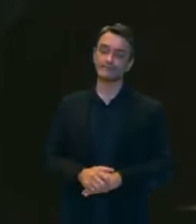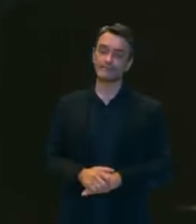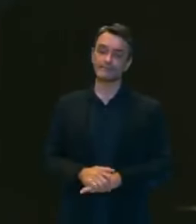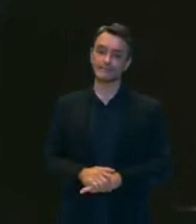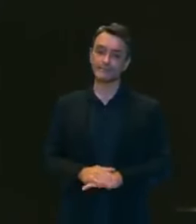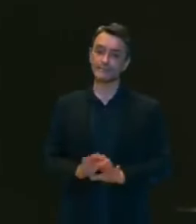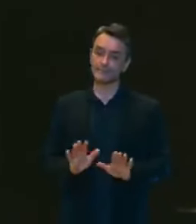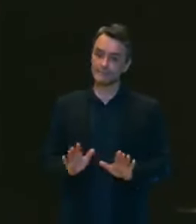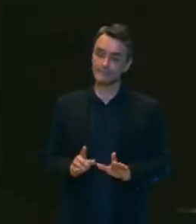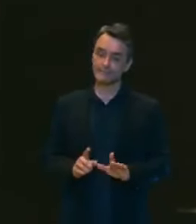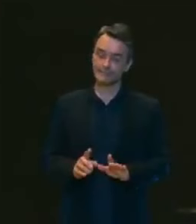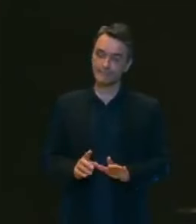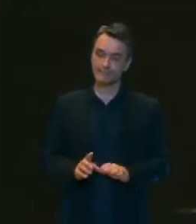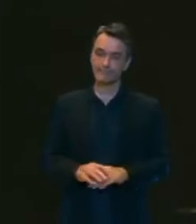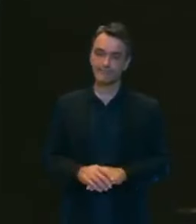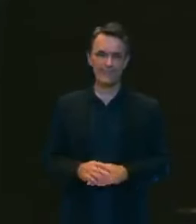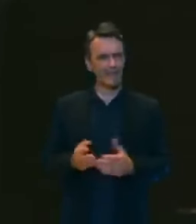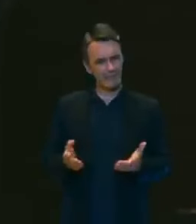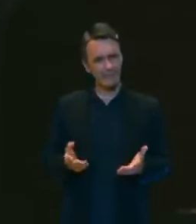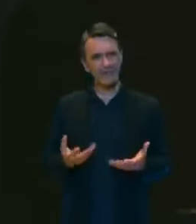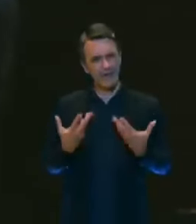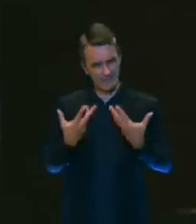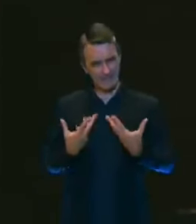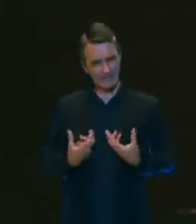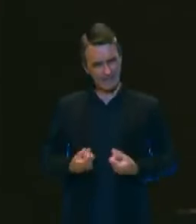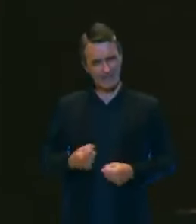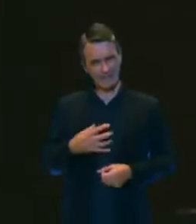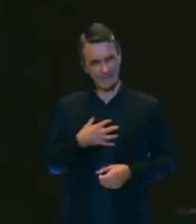ei, você está cansado.